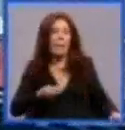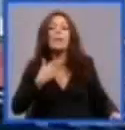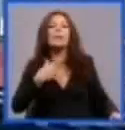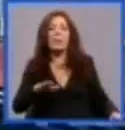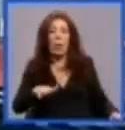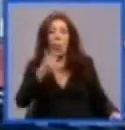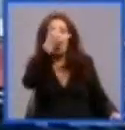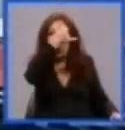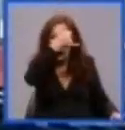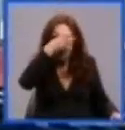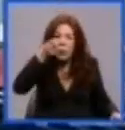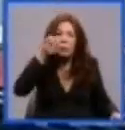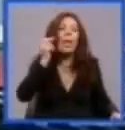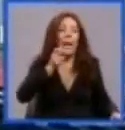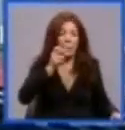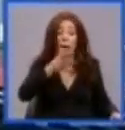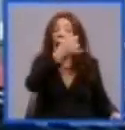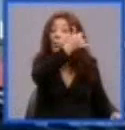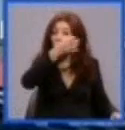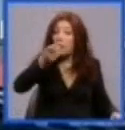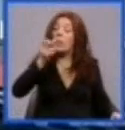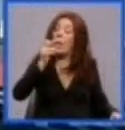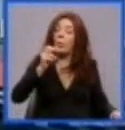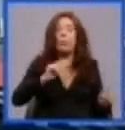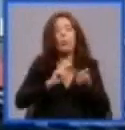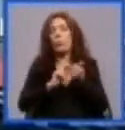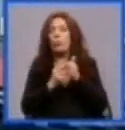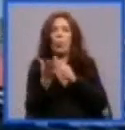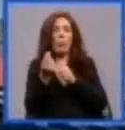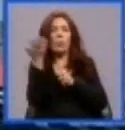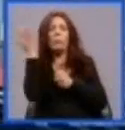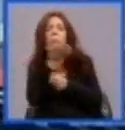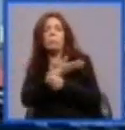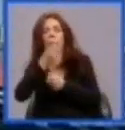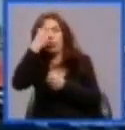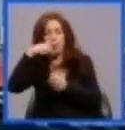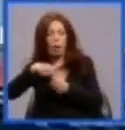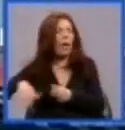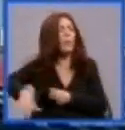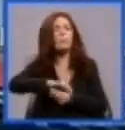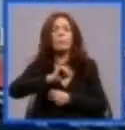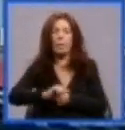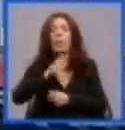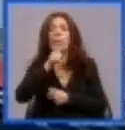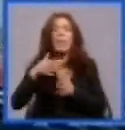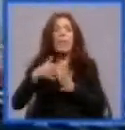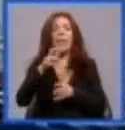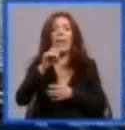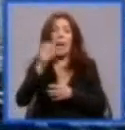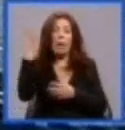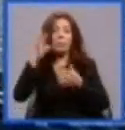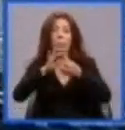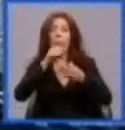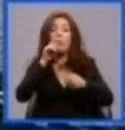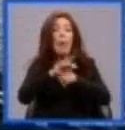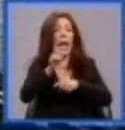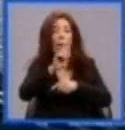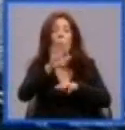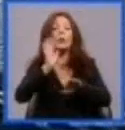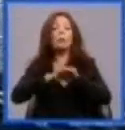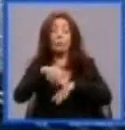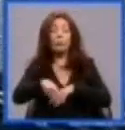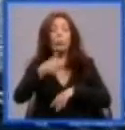São 200 anos e há 200 anos mudou-se muito da característica e da história desta região. A ria não se ligava ao mar, mas